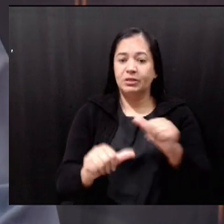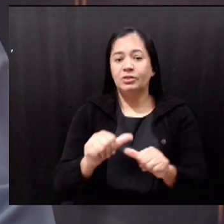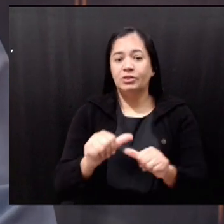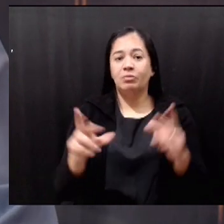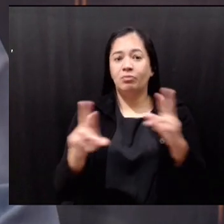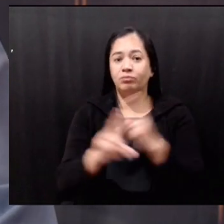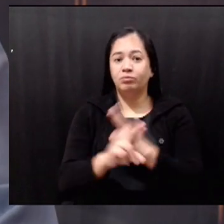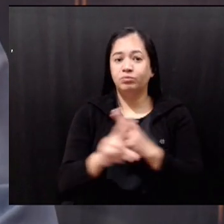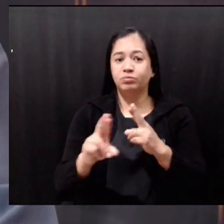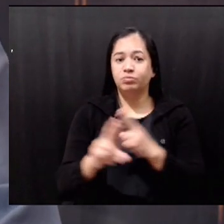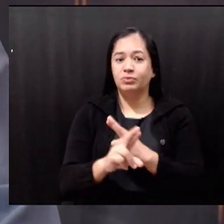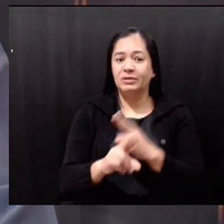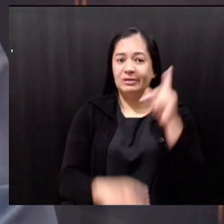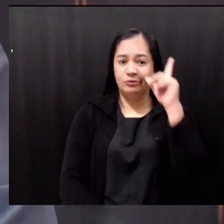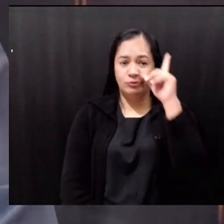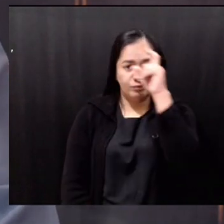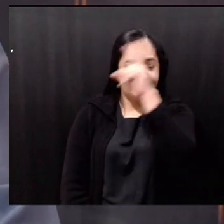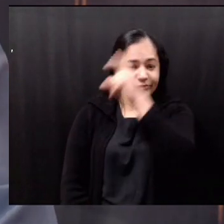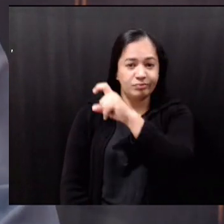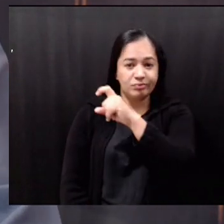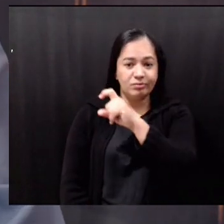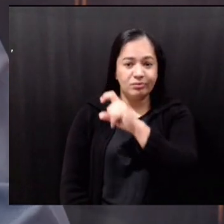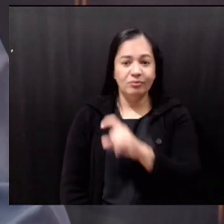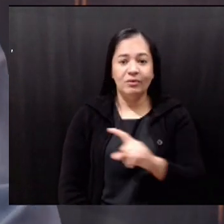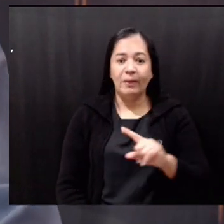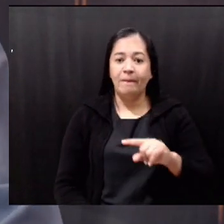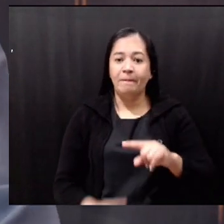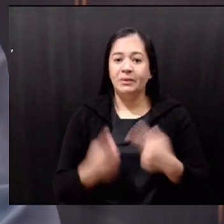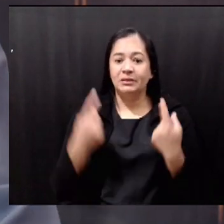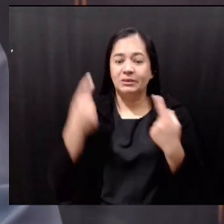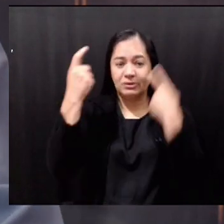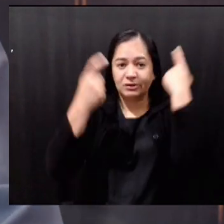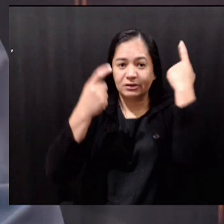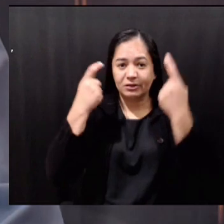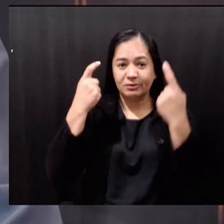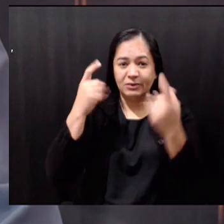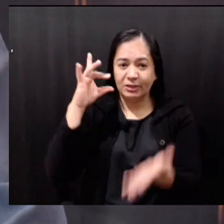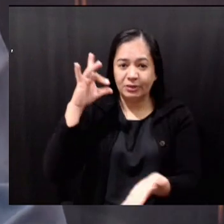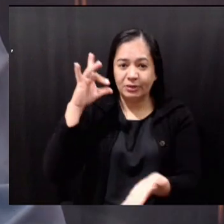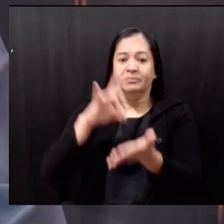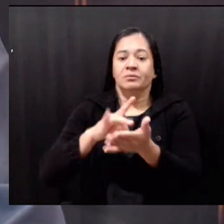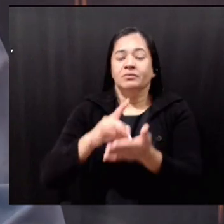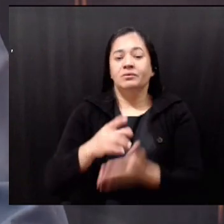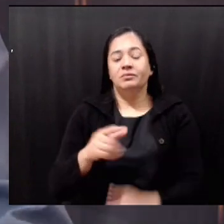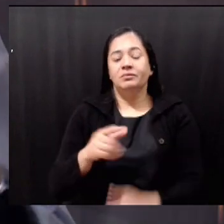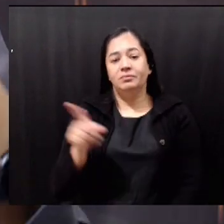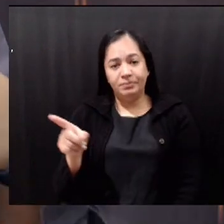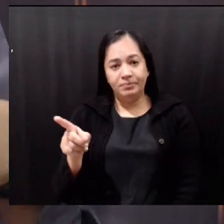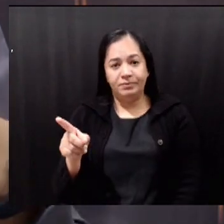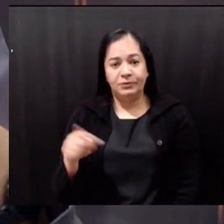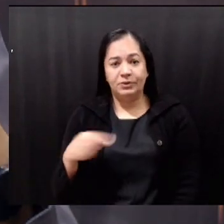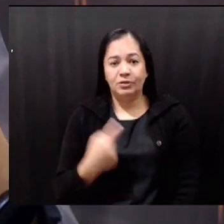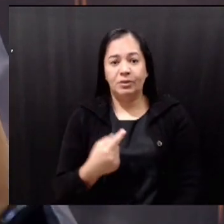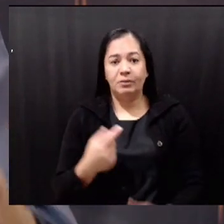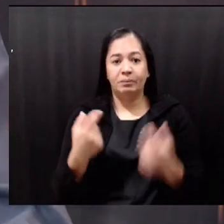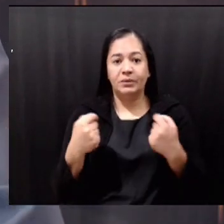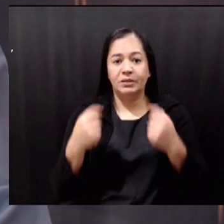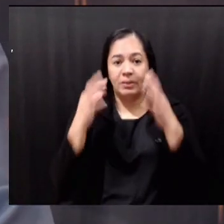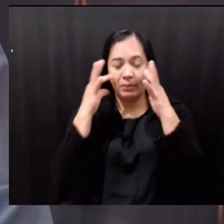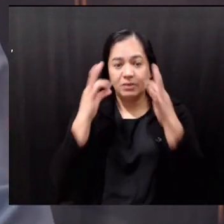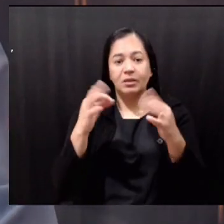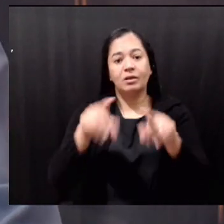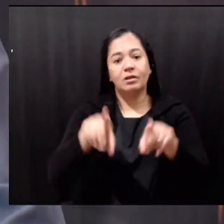difícil, né, e quando há essa preocupação genuína da outra parte, a gente tem que ver também se porventura a gente não